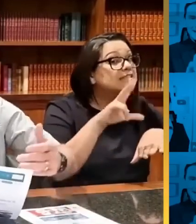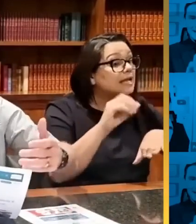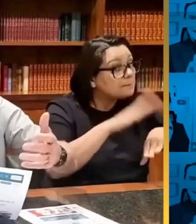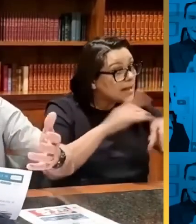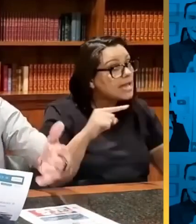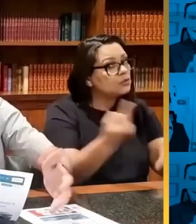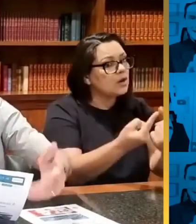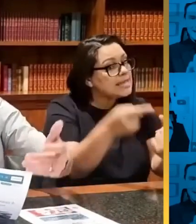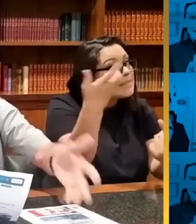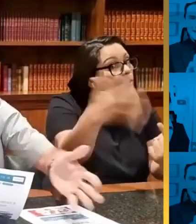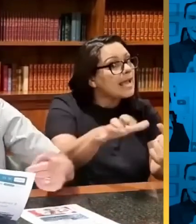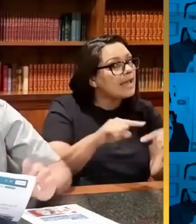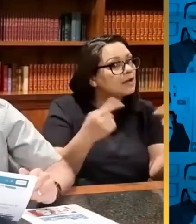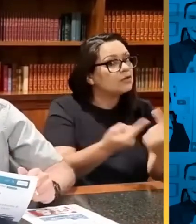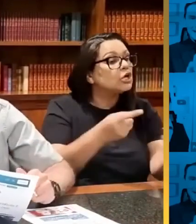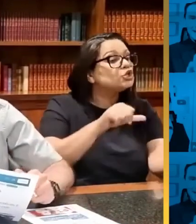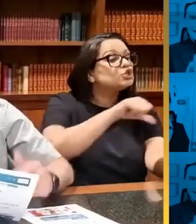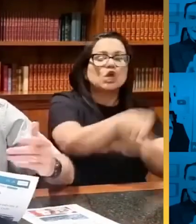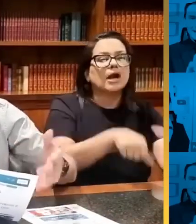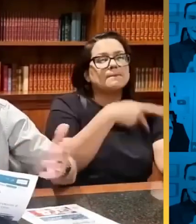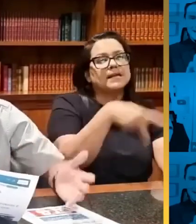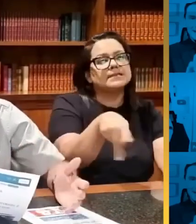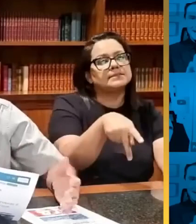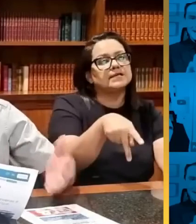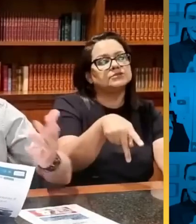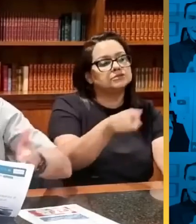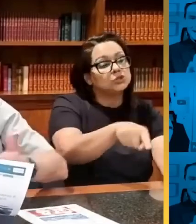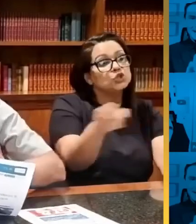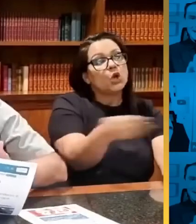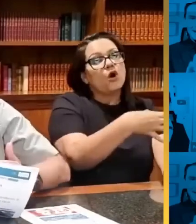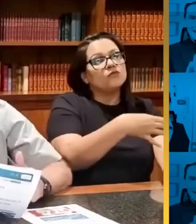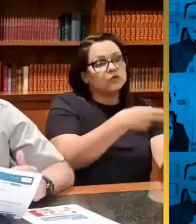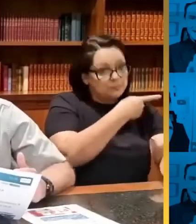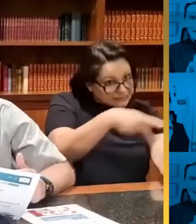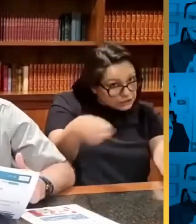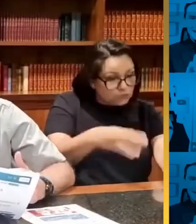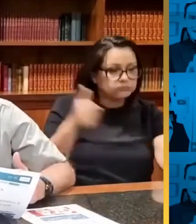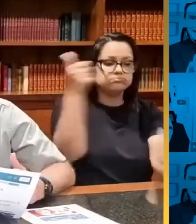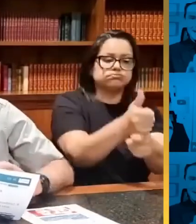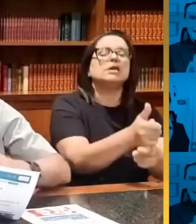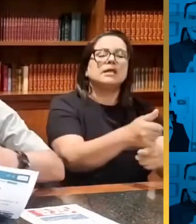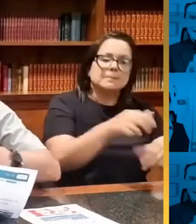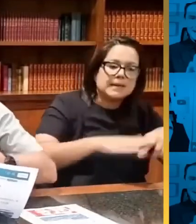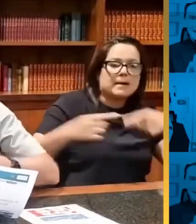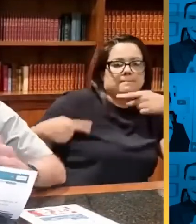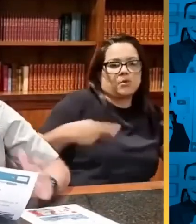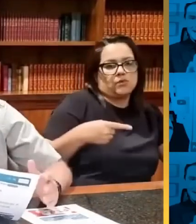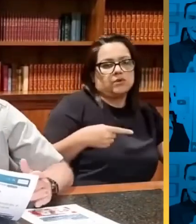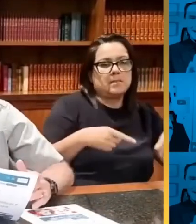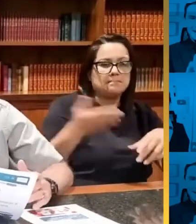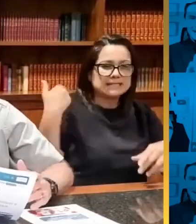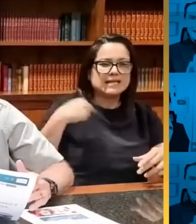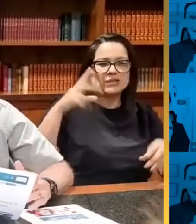tá? Para decidir aí a troca do presidente. E o presidente, uma vez assumindo, ele impõe a sua política. E digo mais, aquela história de